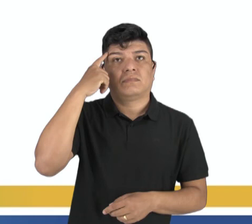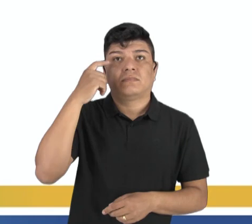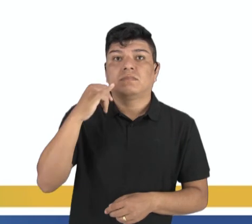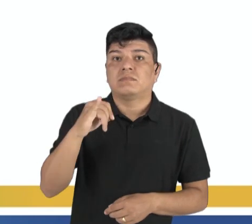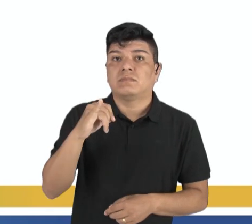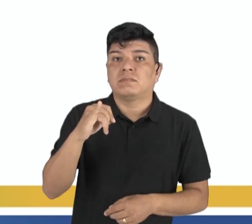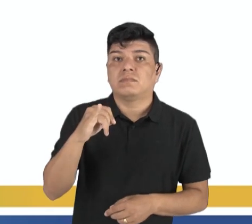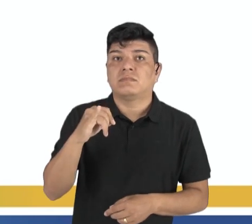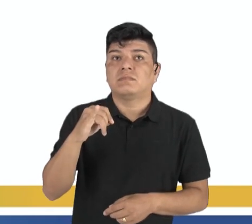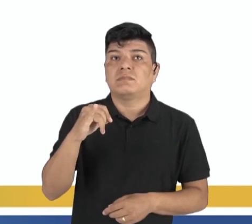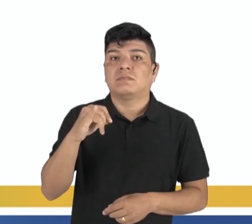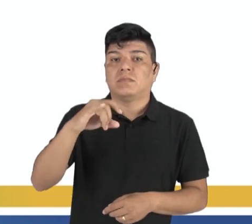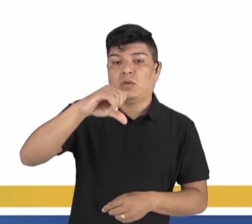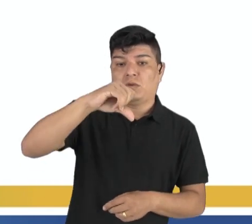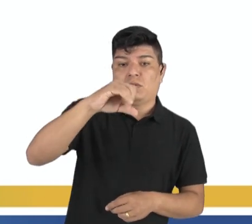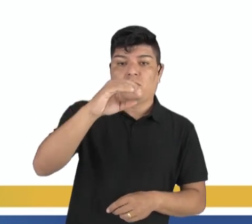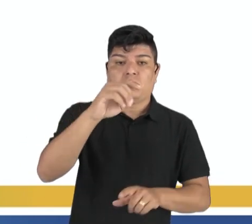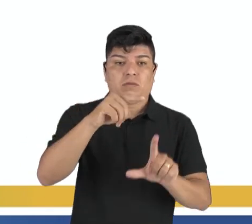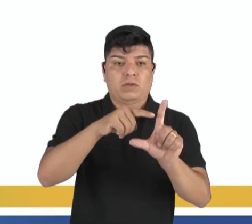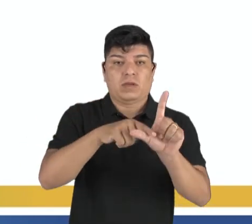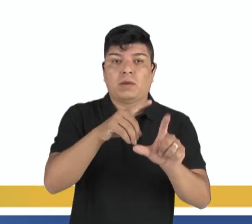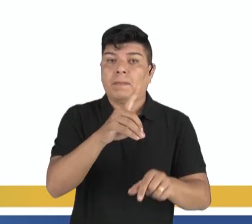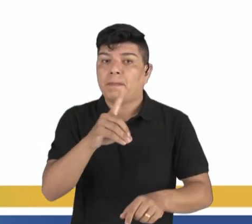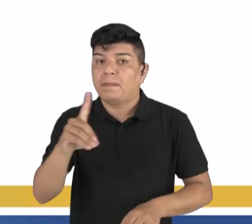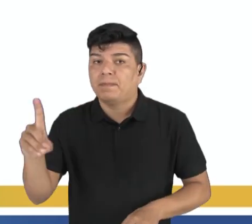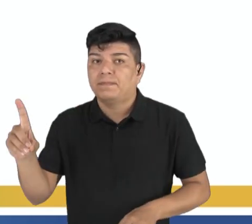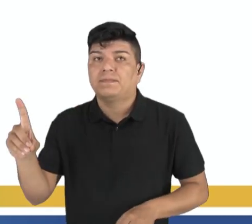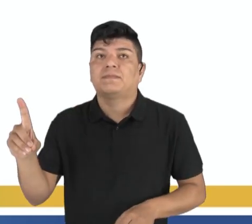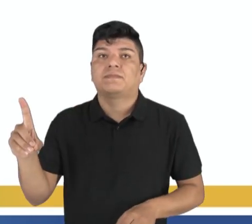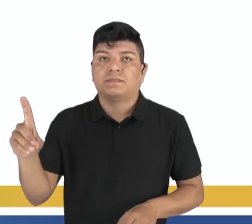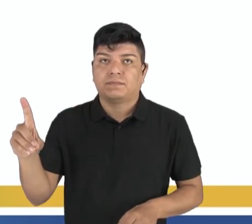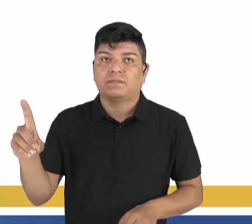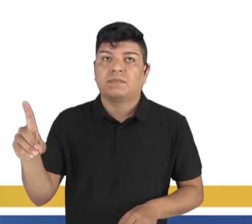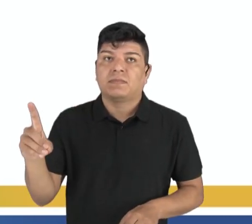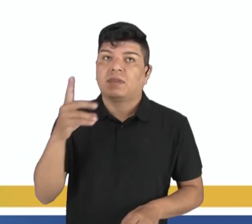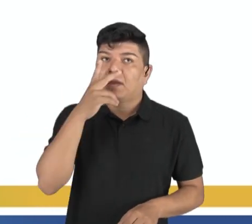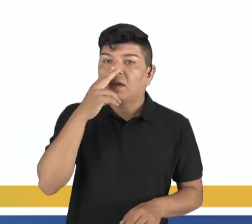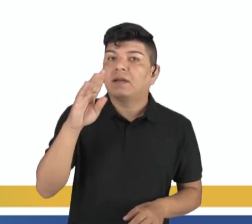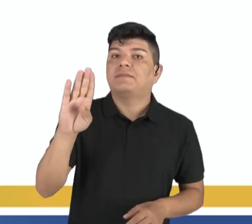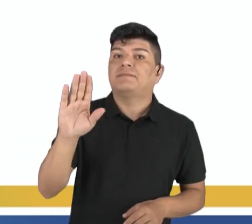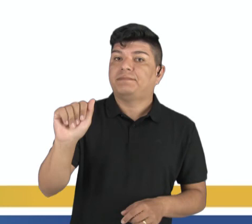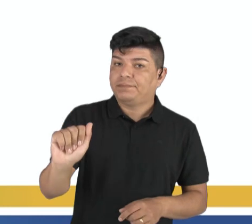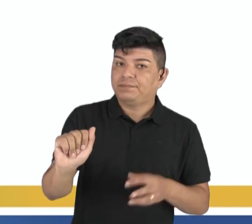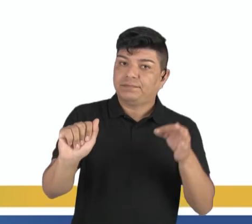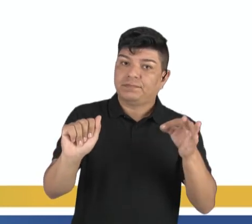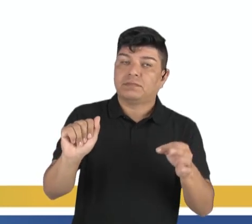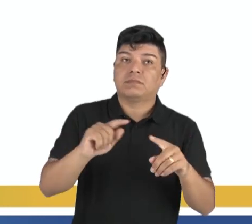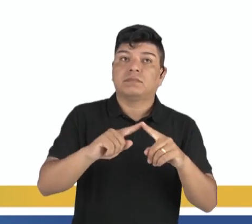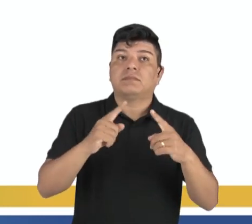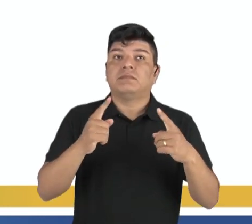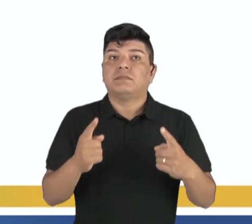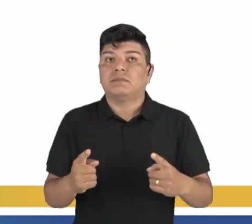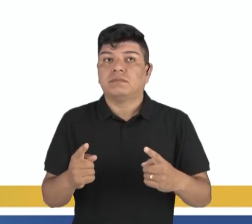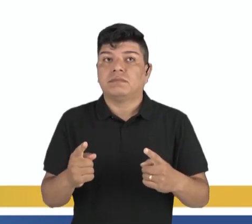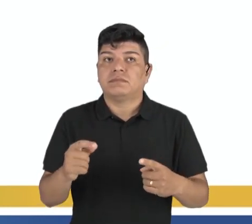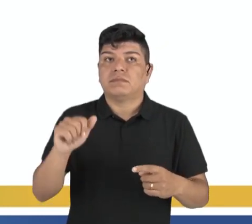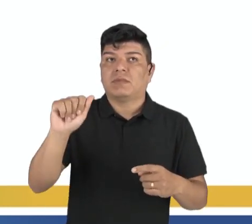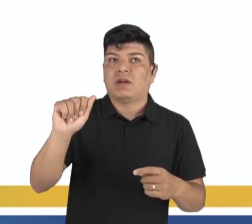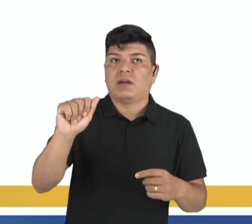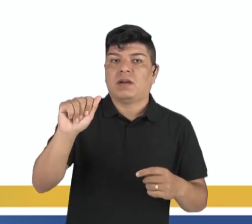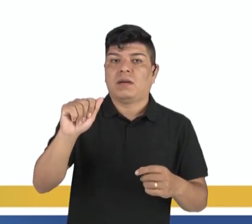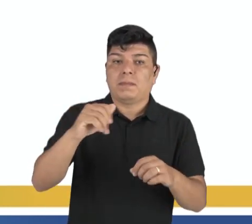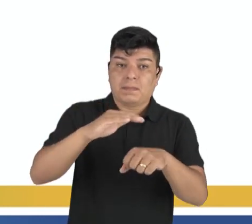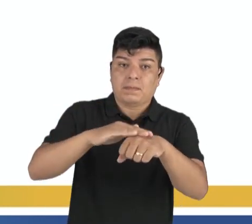se ela tivesse girado 90 graus para a direita ela estaria ali como alternativa à agora eu pego essa alternativa